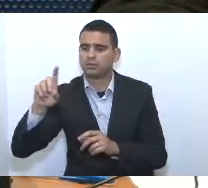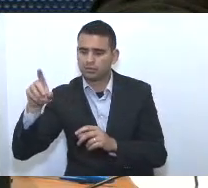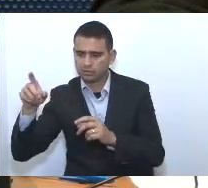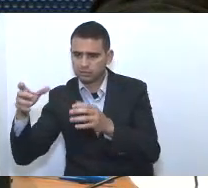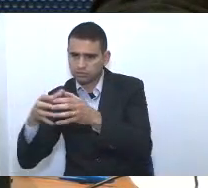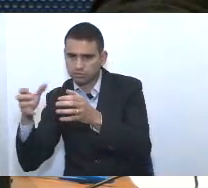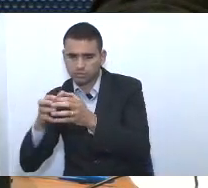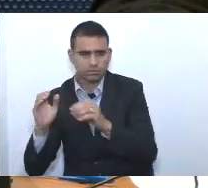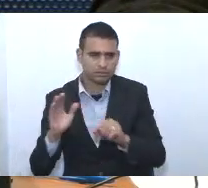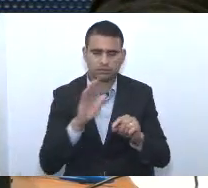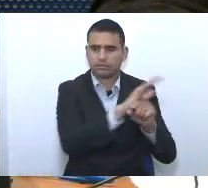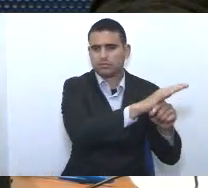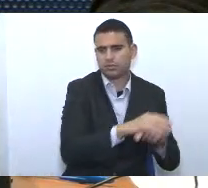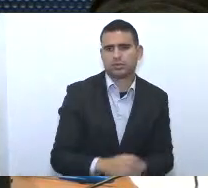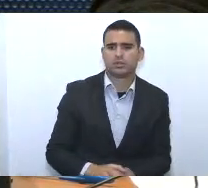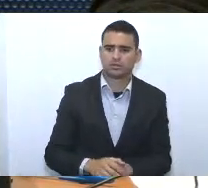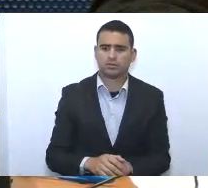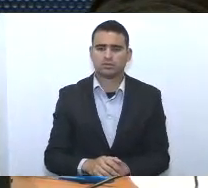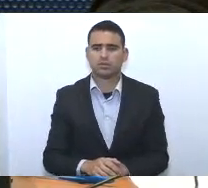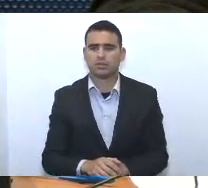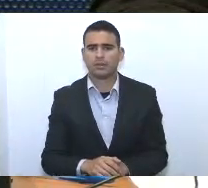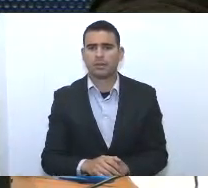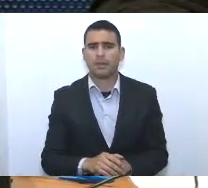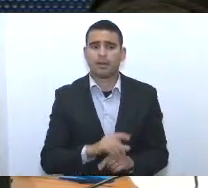13.495 aberturas e reclamações no PROCON,